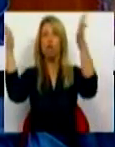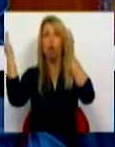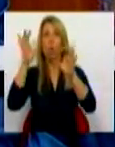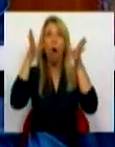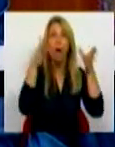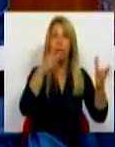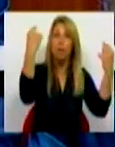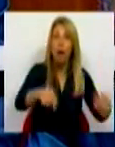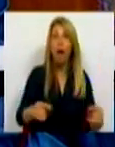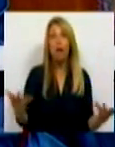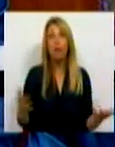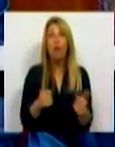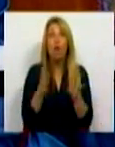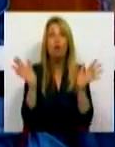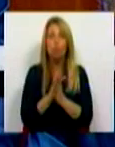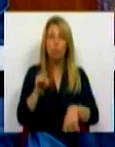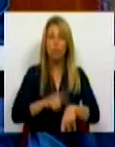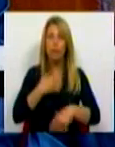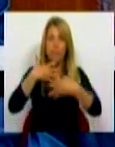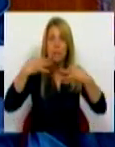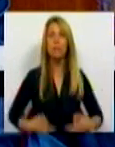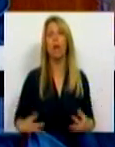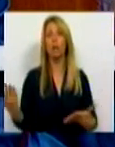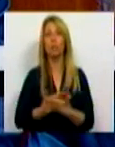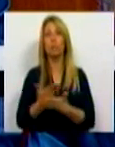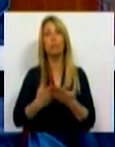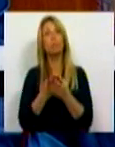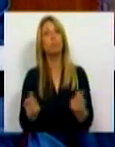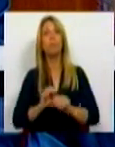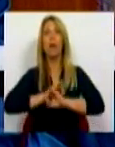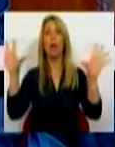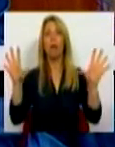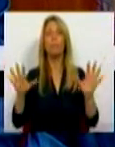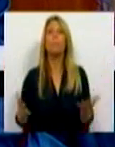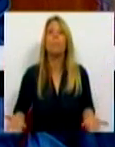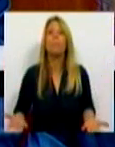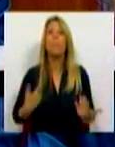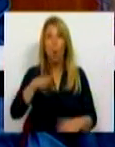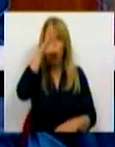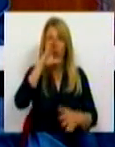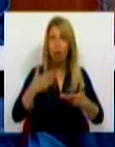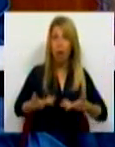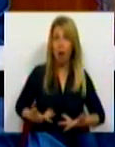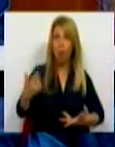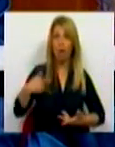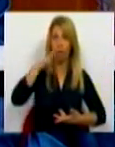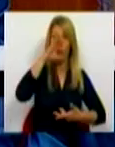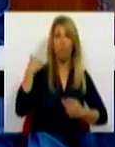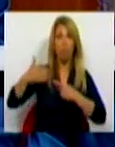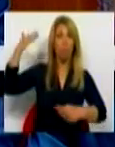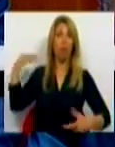tivesse sido esclarecido no momento próprio. Quanto a este governo que não governa o passado, o que nós nos